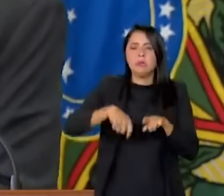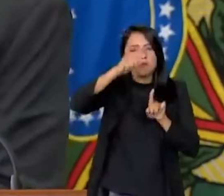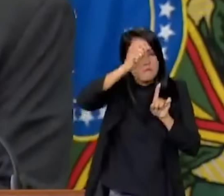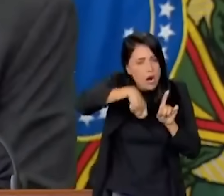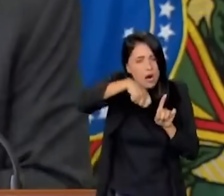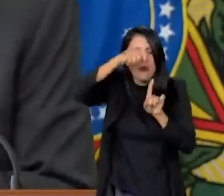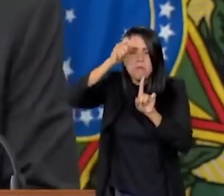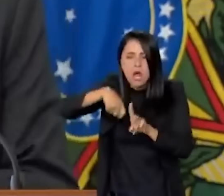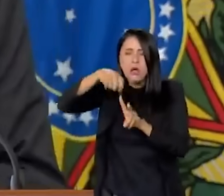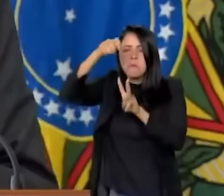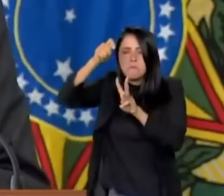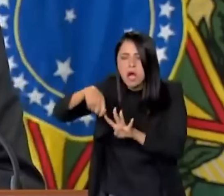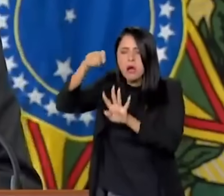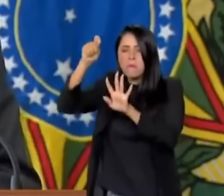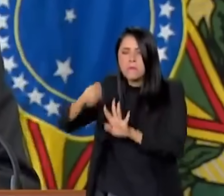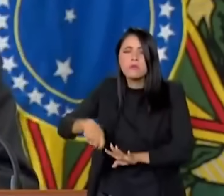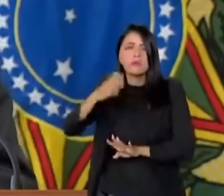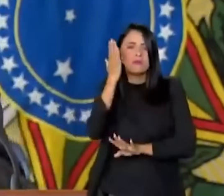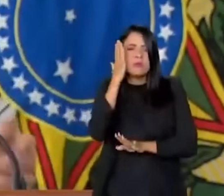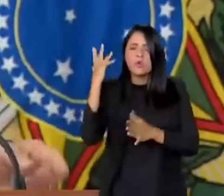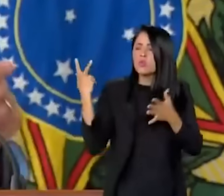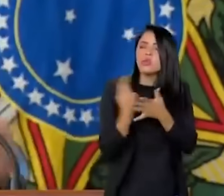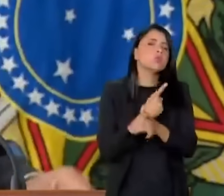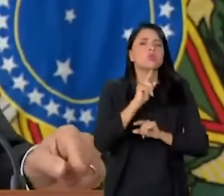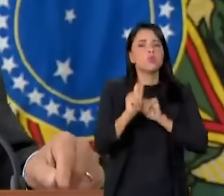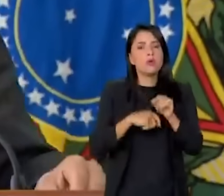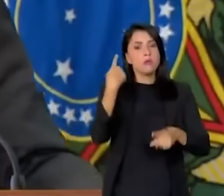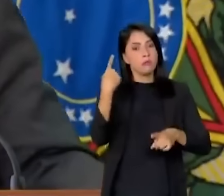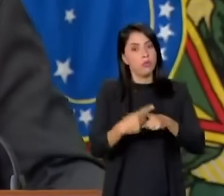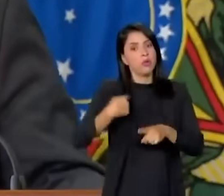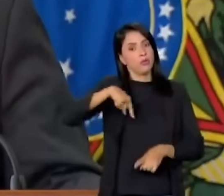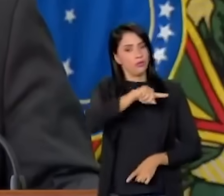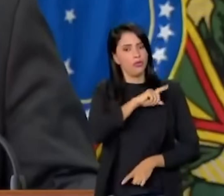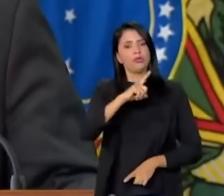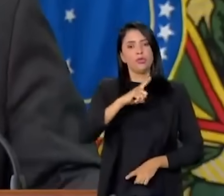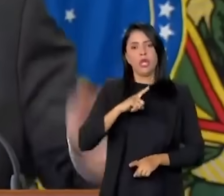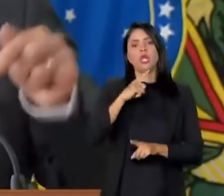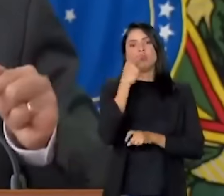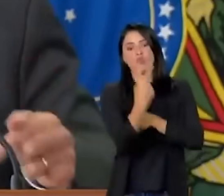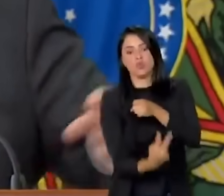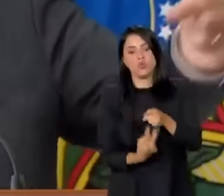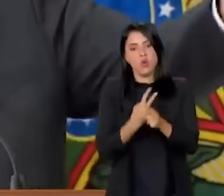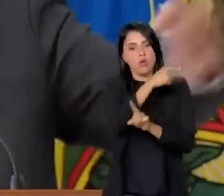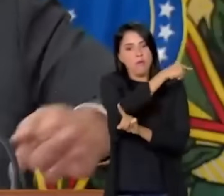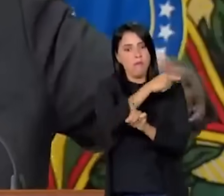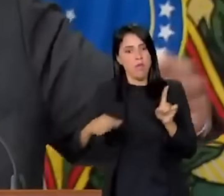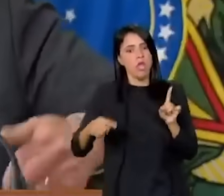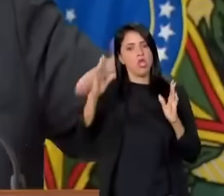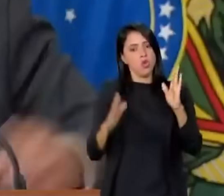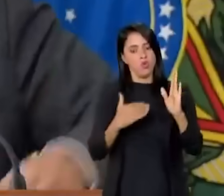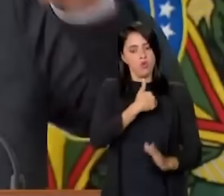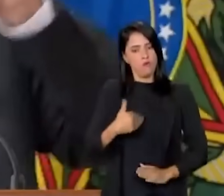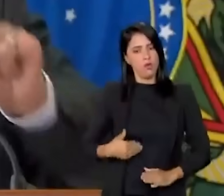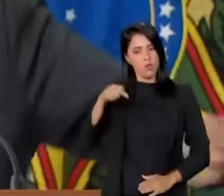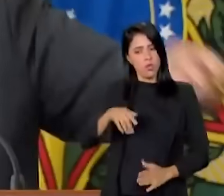Mensalmente, você tem que saber o que está acontecendo, porque nós temos 2 anos e meio de mandato e é importante que o que nós